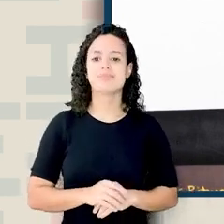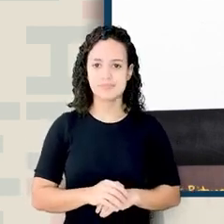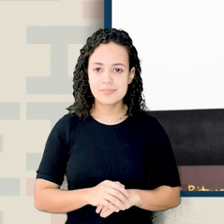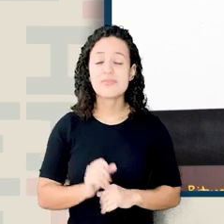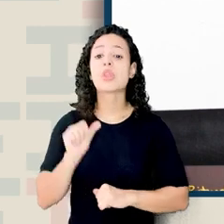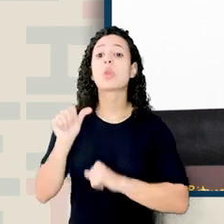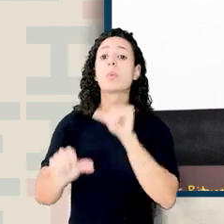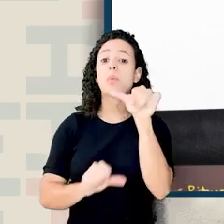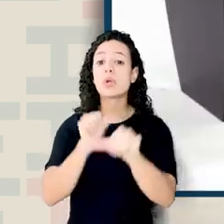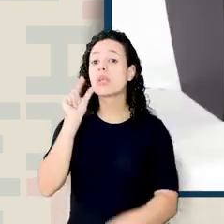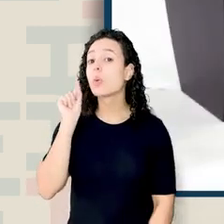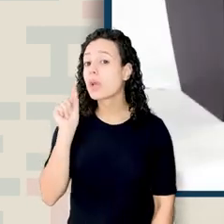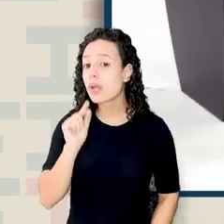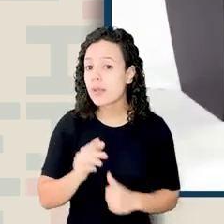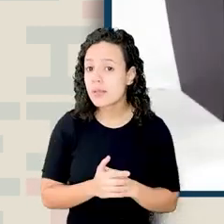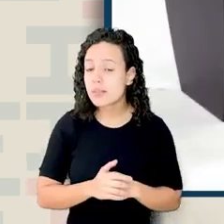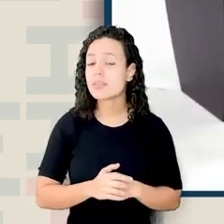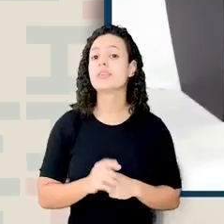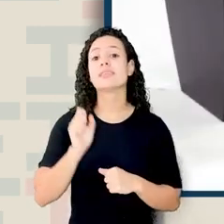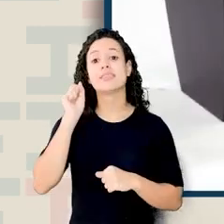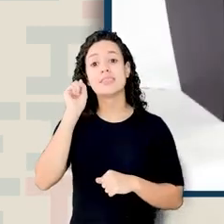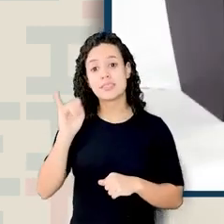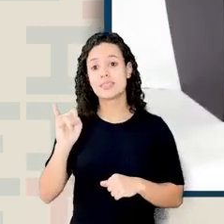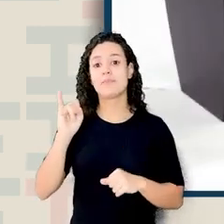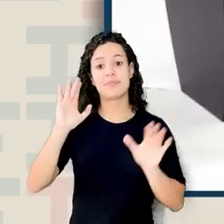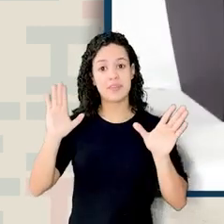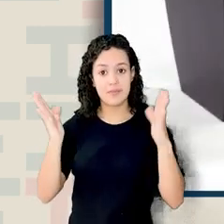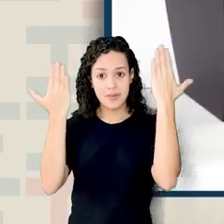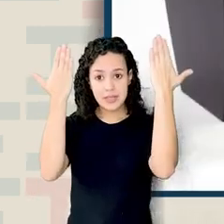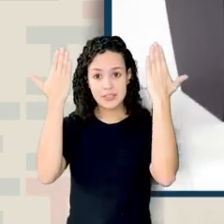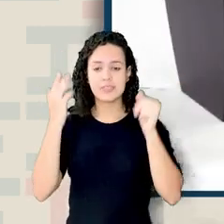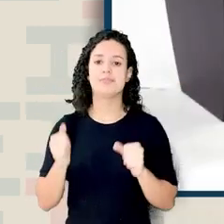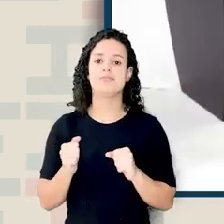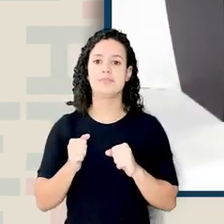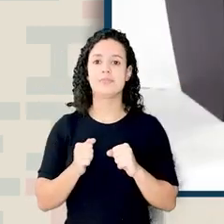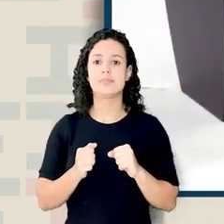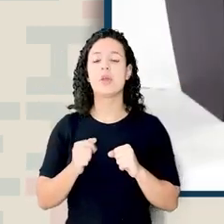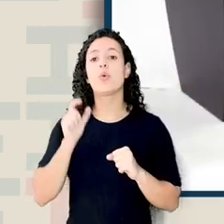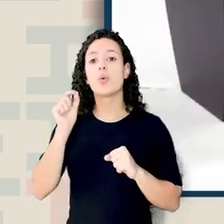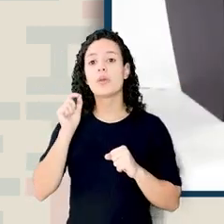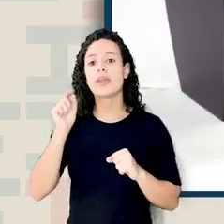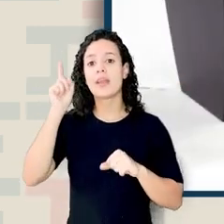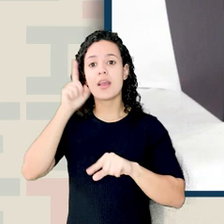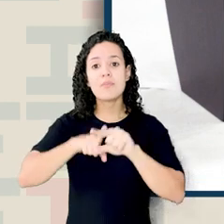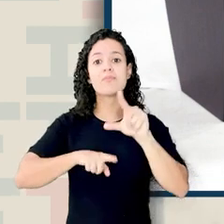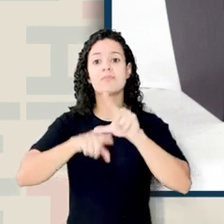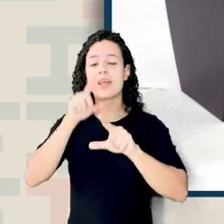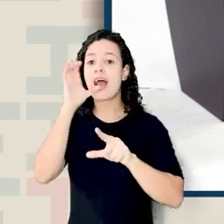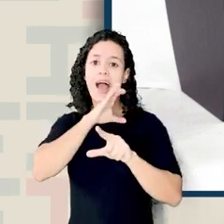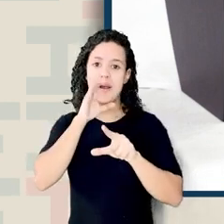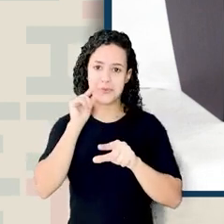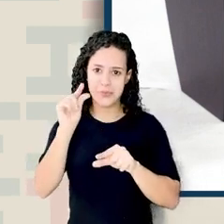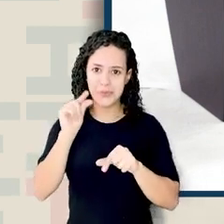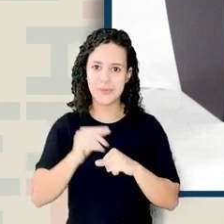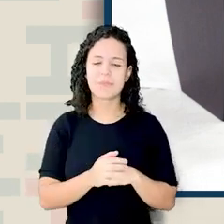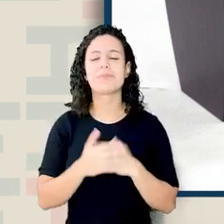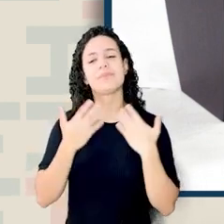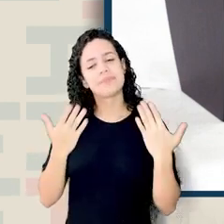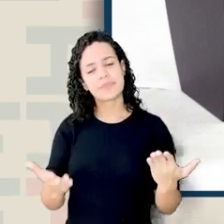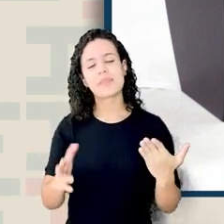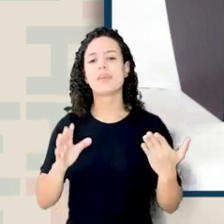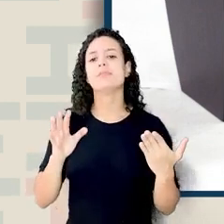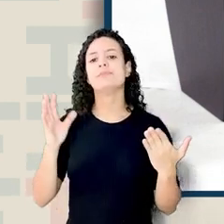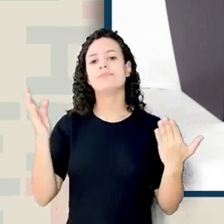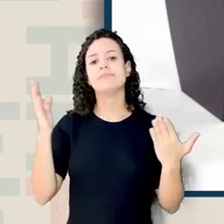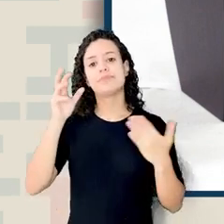A mudança está em quê? Se estamos falando em toque festivo, a alteração está no andamento. Então, a alteração que